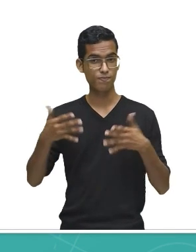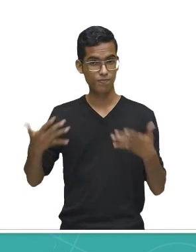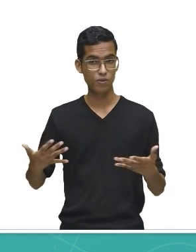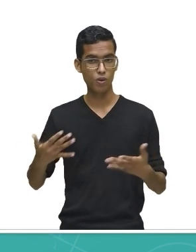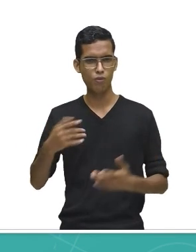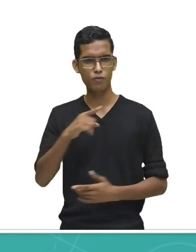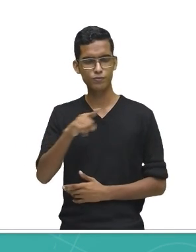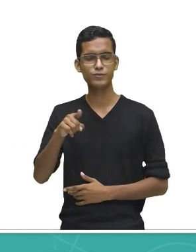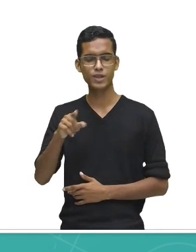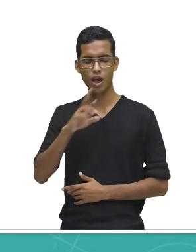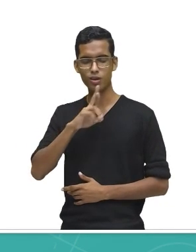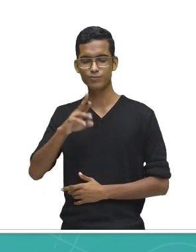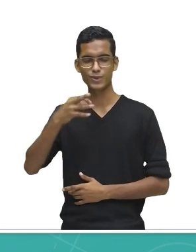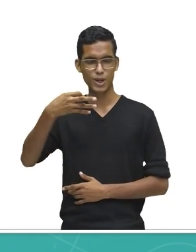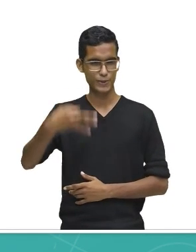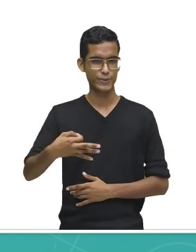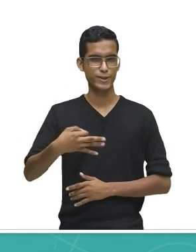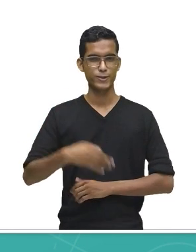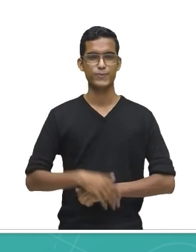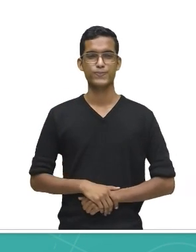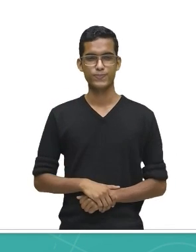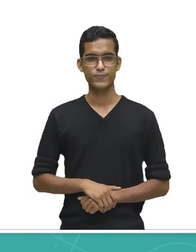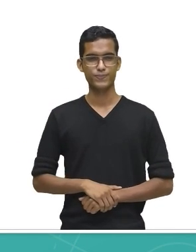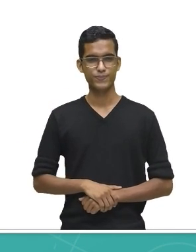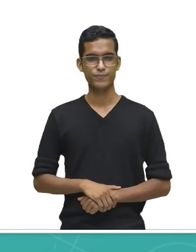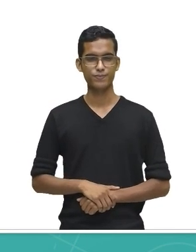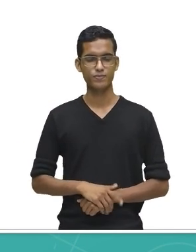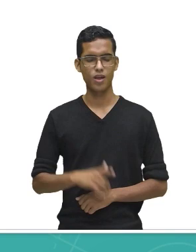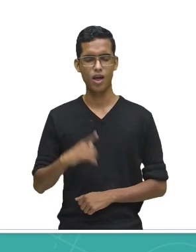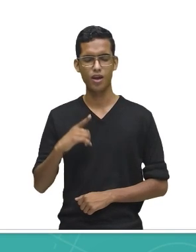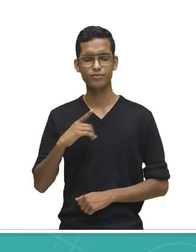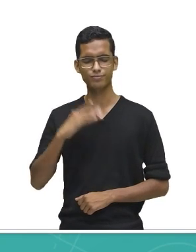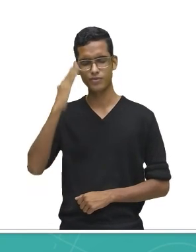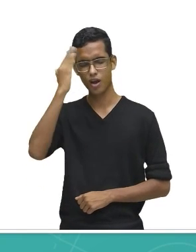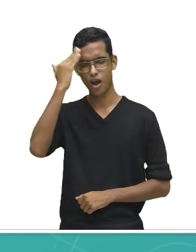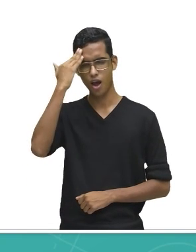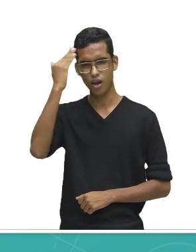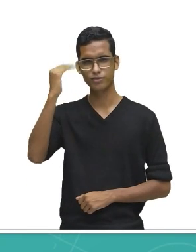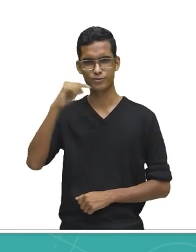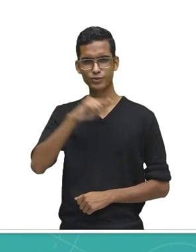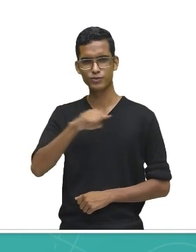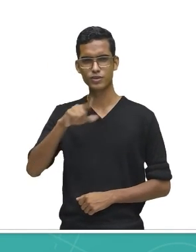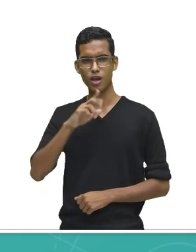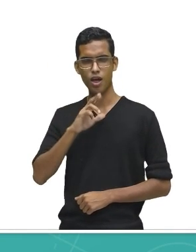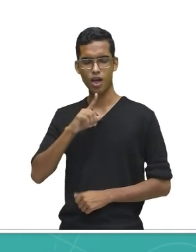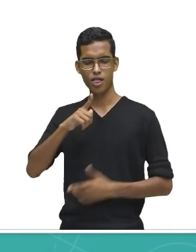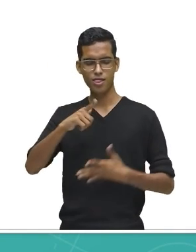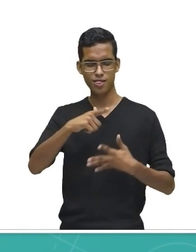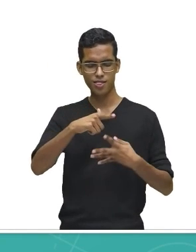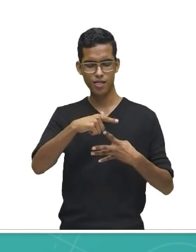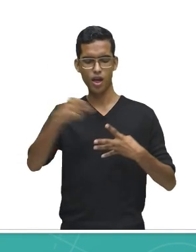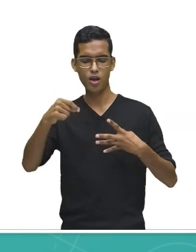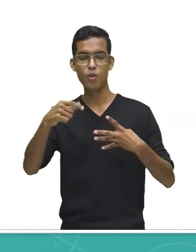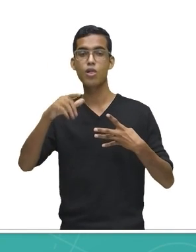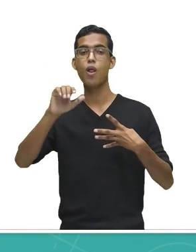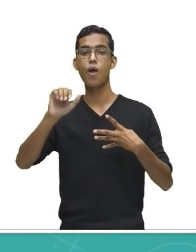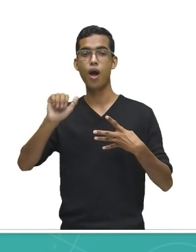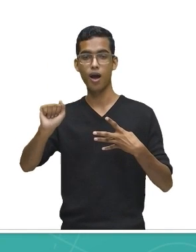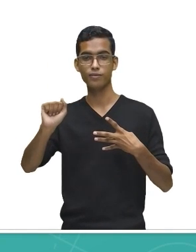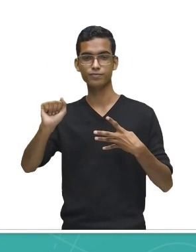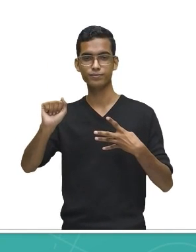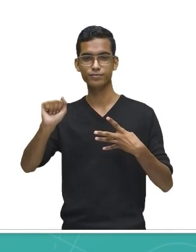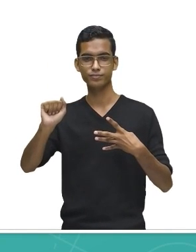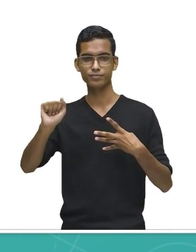vocês acertaram, porque eu tenho certeza que marcaram a letra A, não